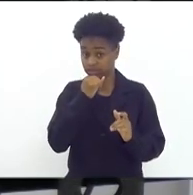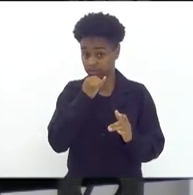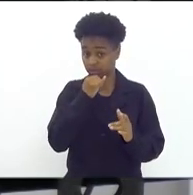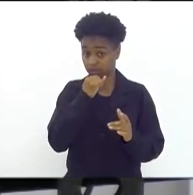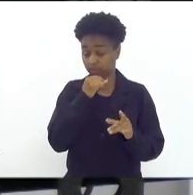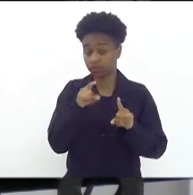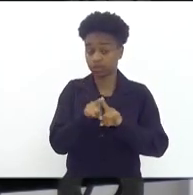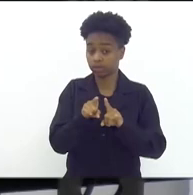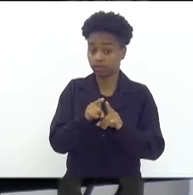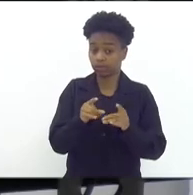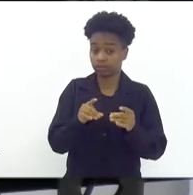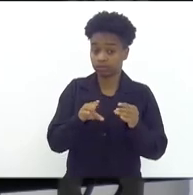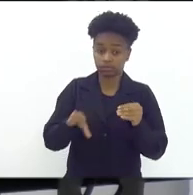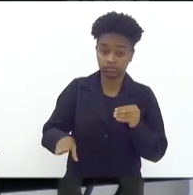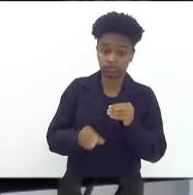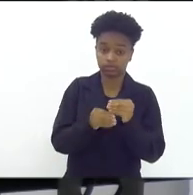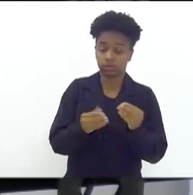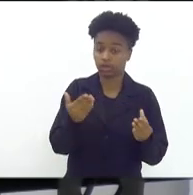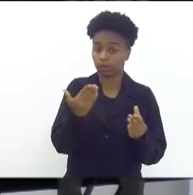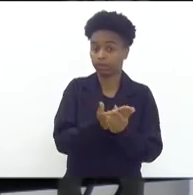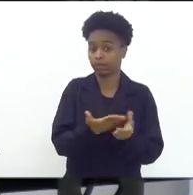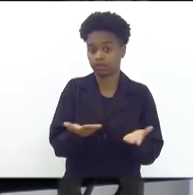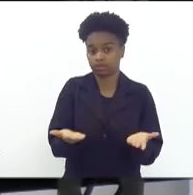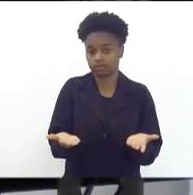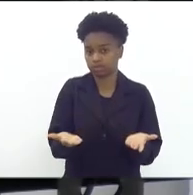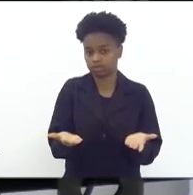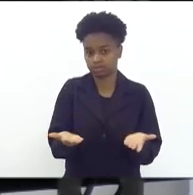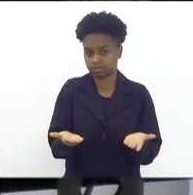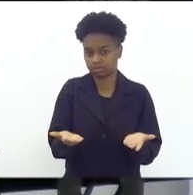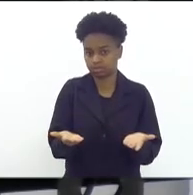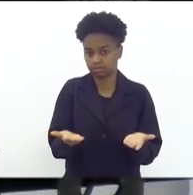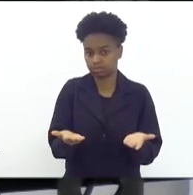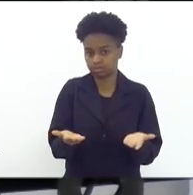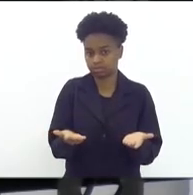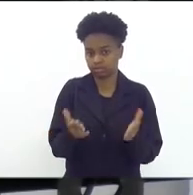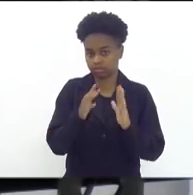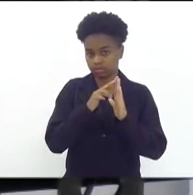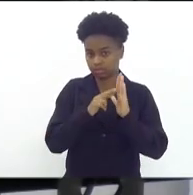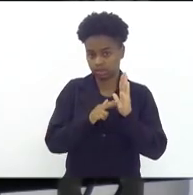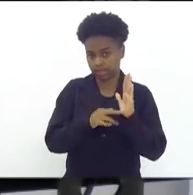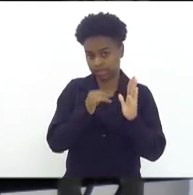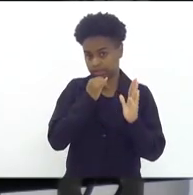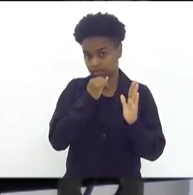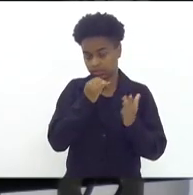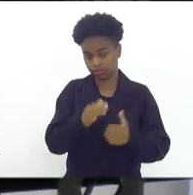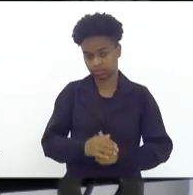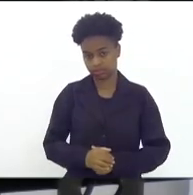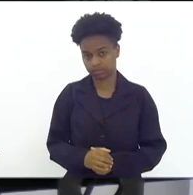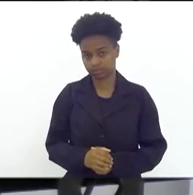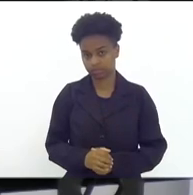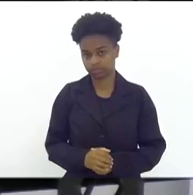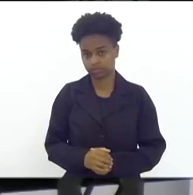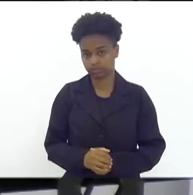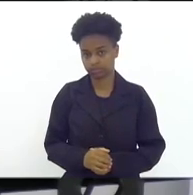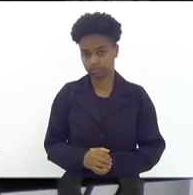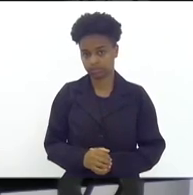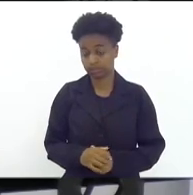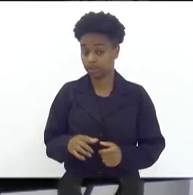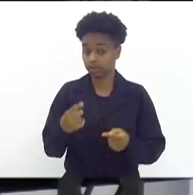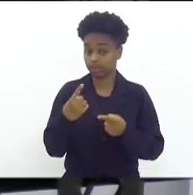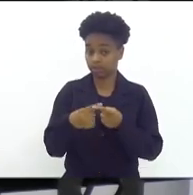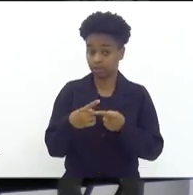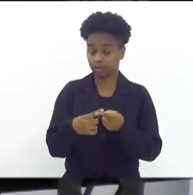incluir isso nos processos nos processos regulatórios por exemplo a forma